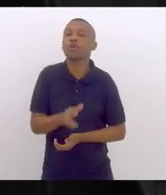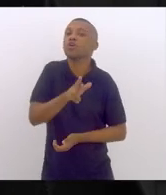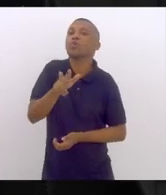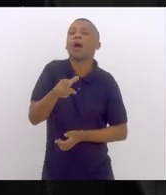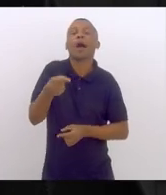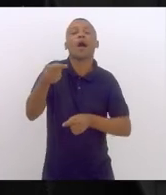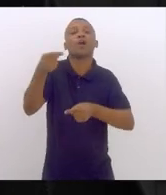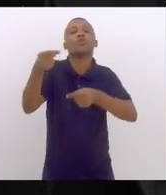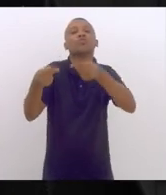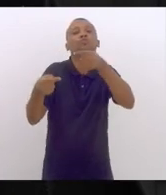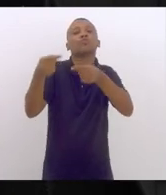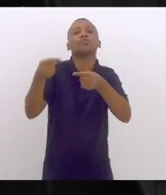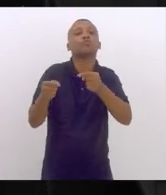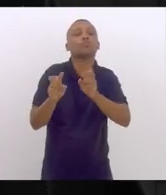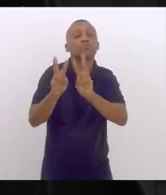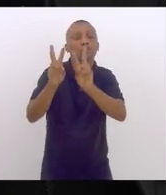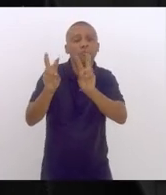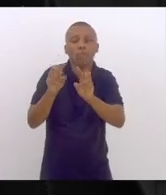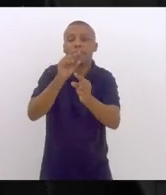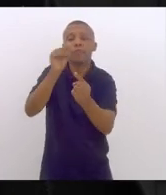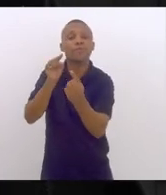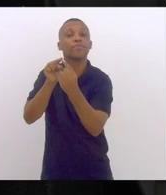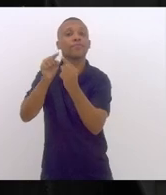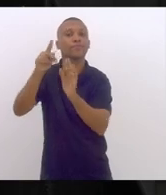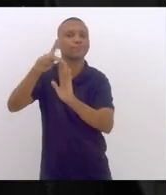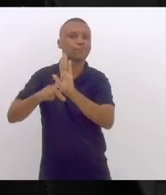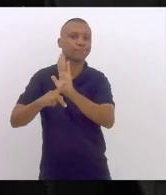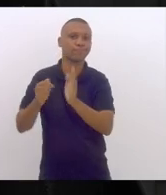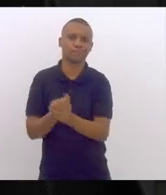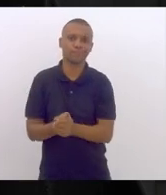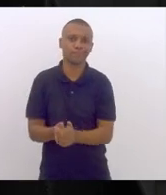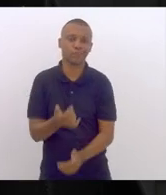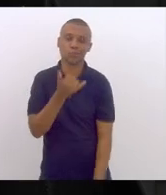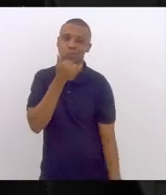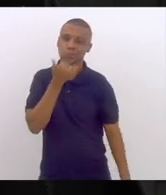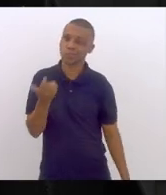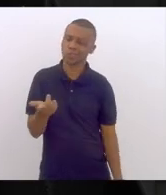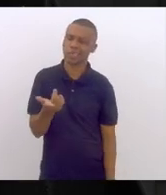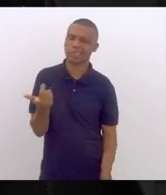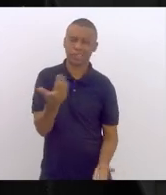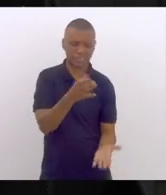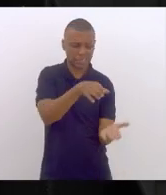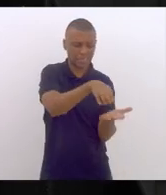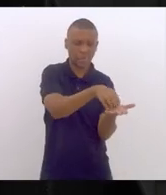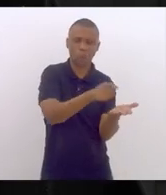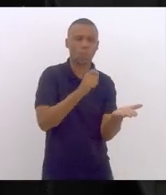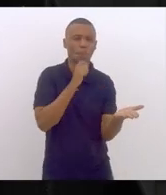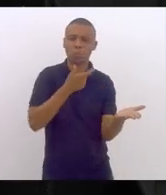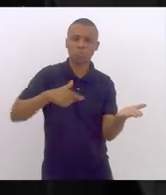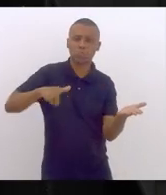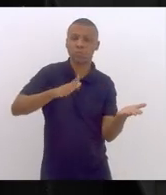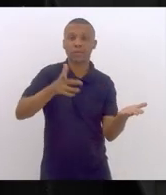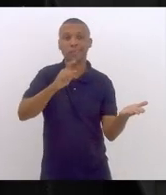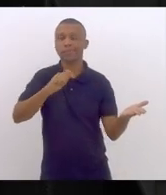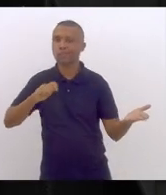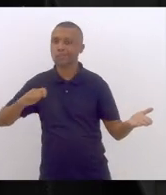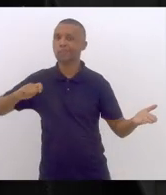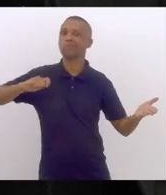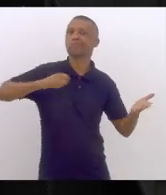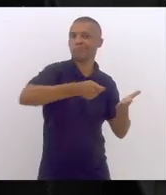da propositura do é um pouco exótico essa Estação não existe ainda aquela Macedo já tá sendo nomeada